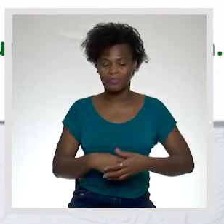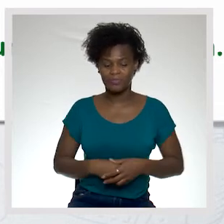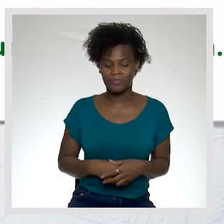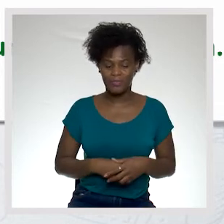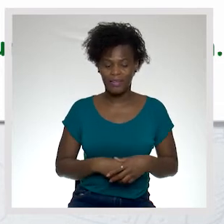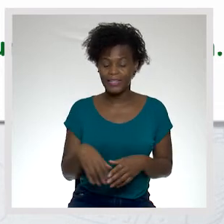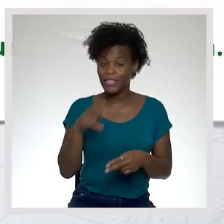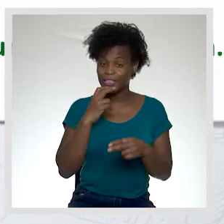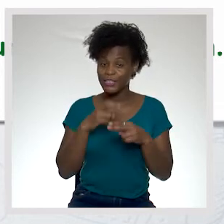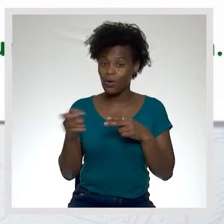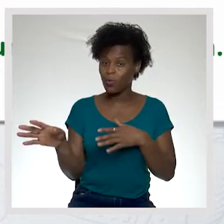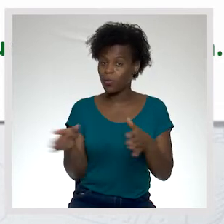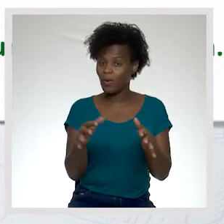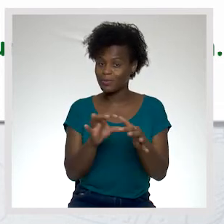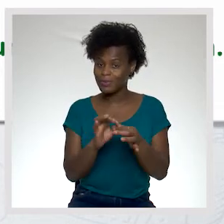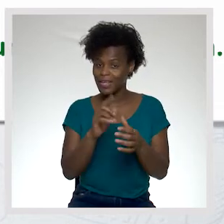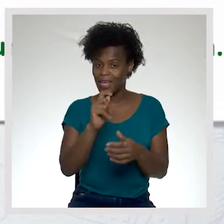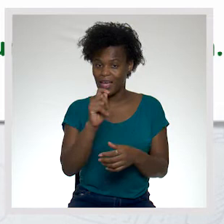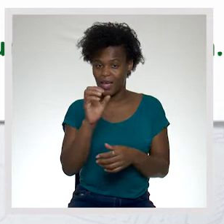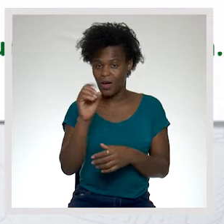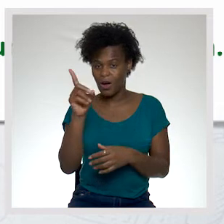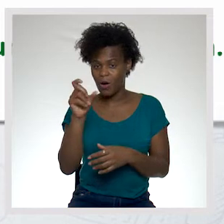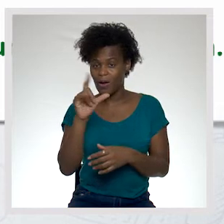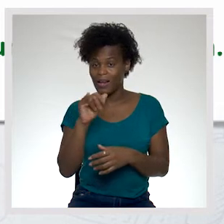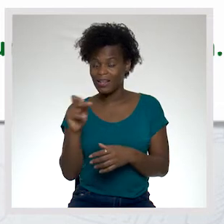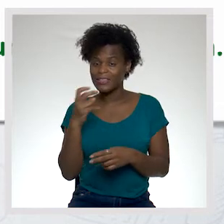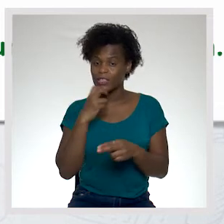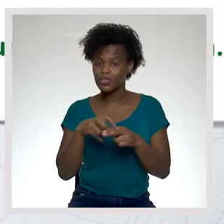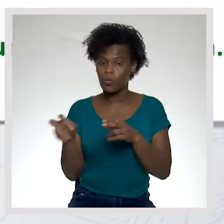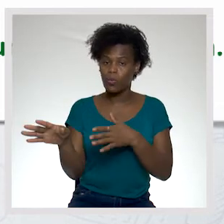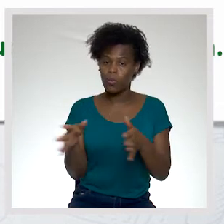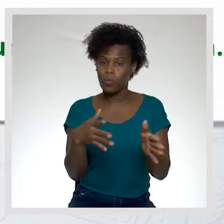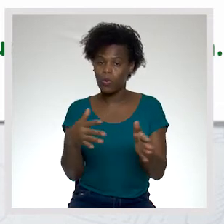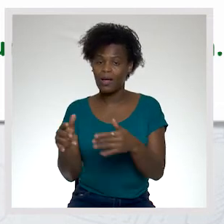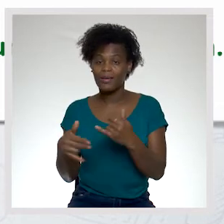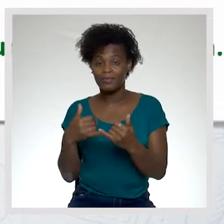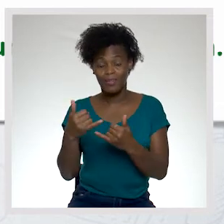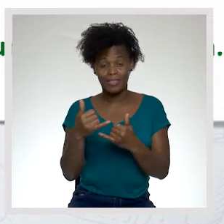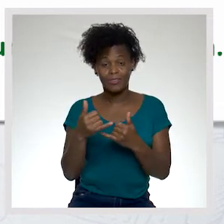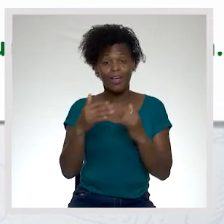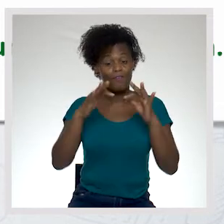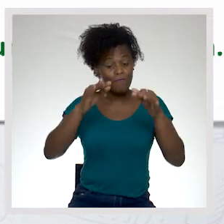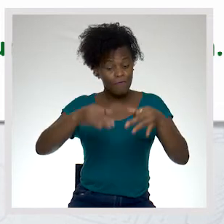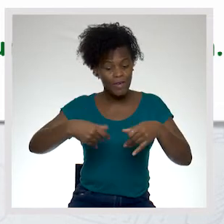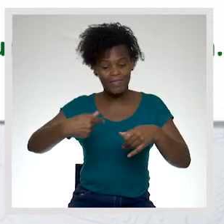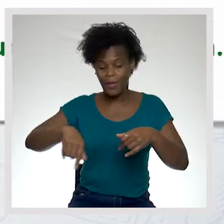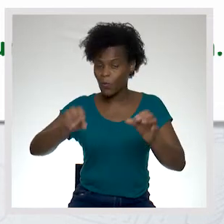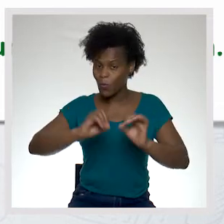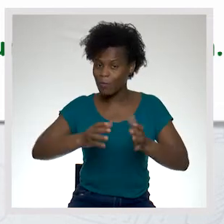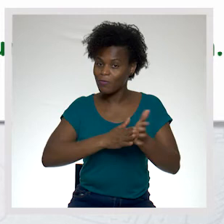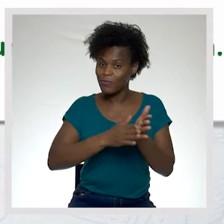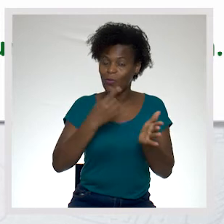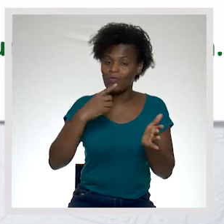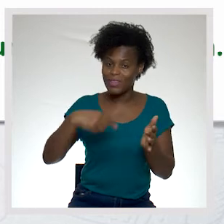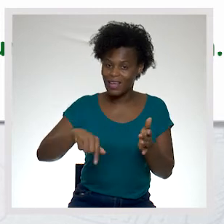energia eólica é a energia dos ventos. Além de ser renovável, é compreendida como uma